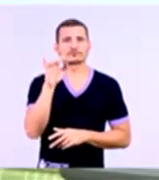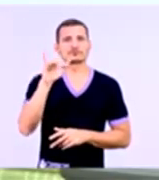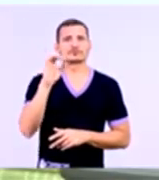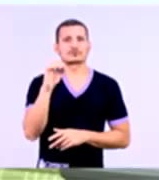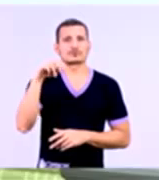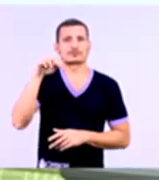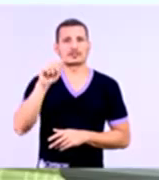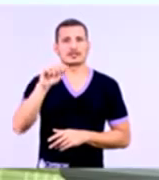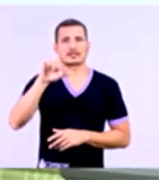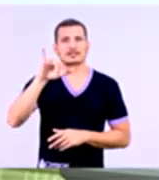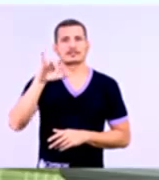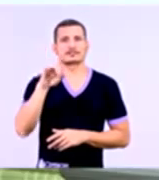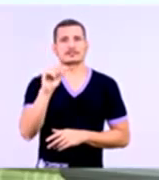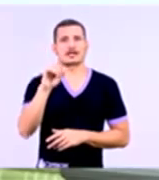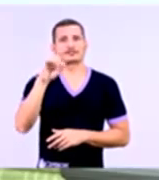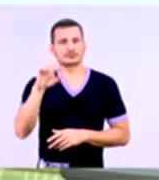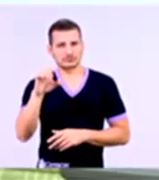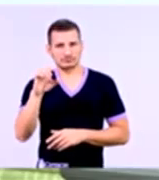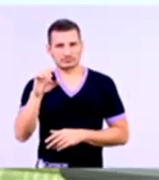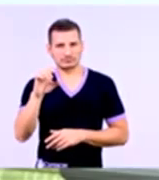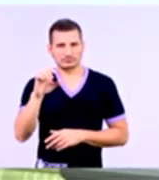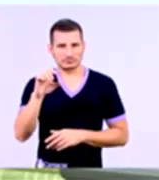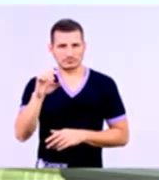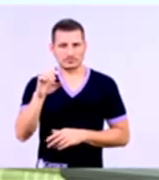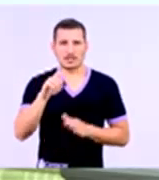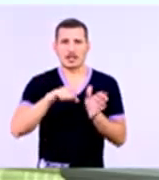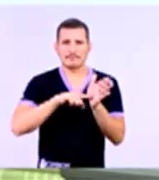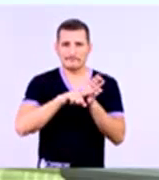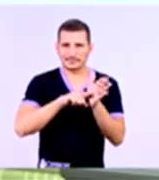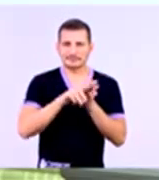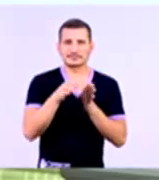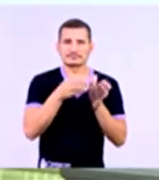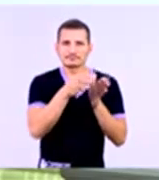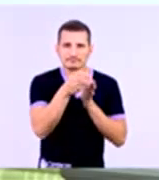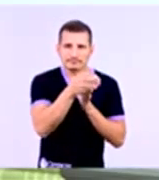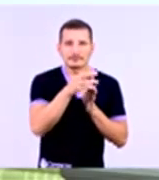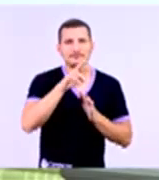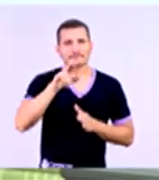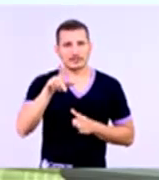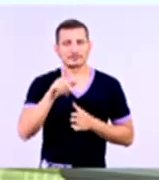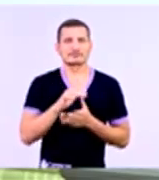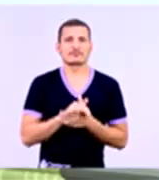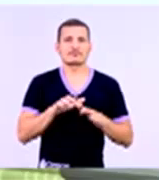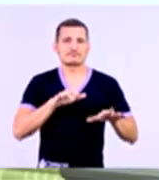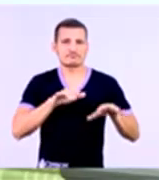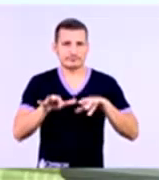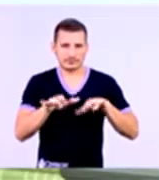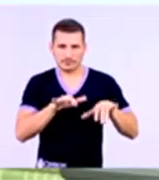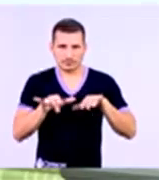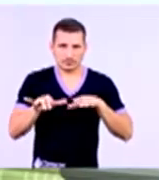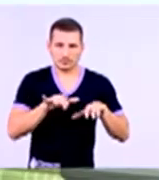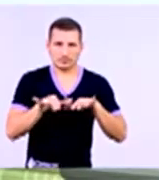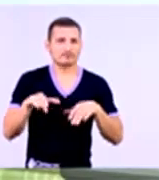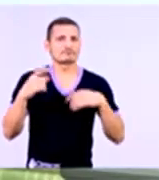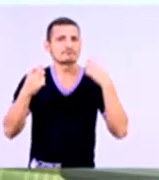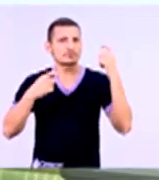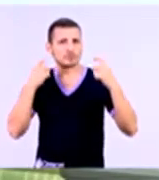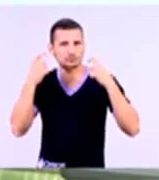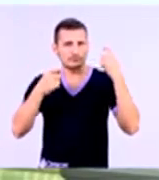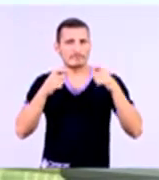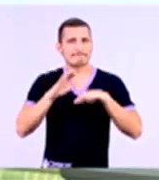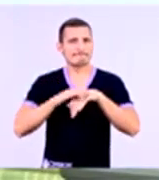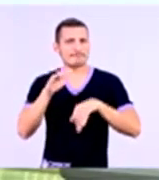funcional é diferente de ter algo navegável. O programador normalmente se preocupa muito com o